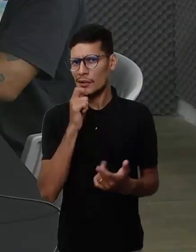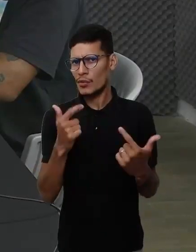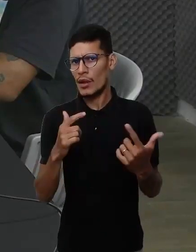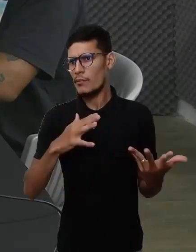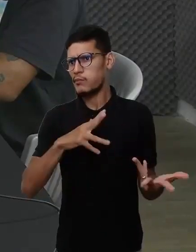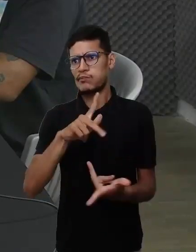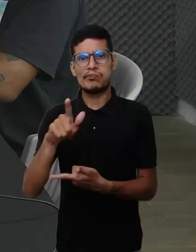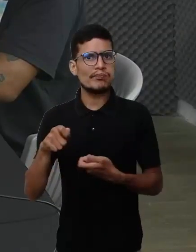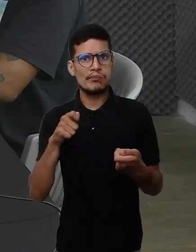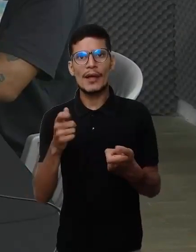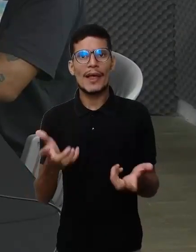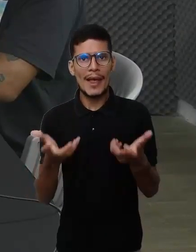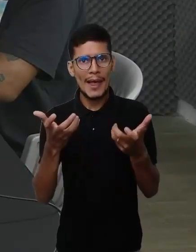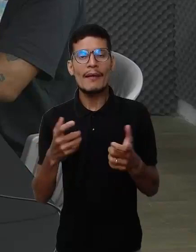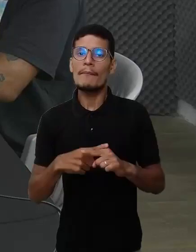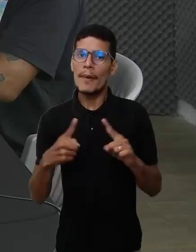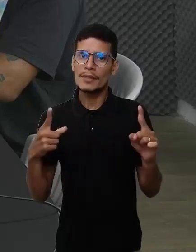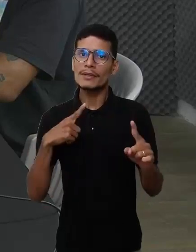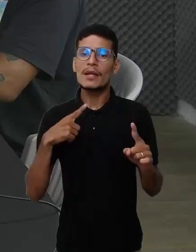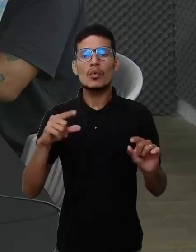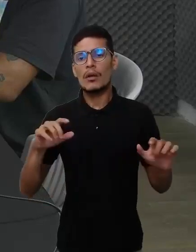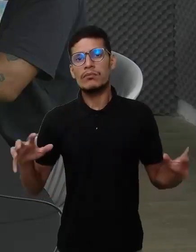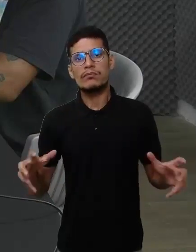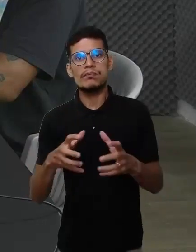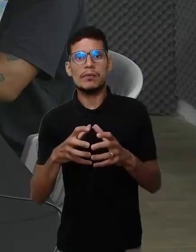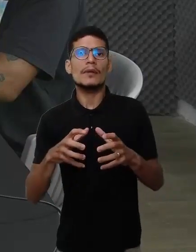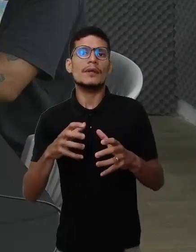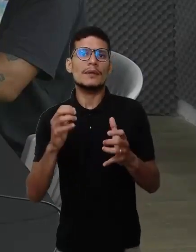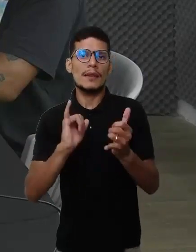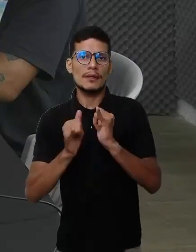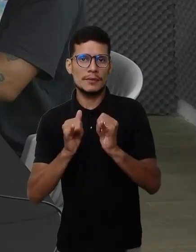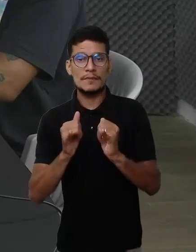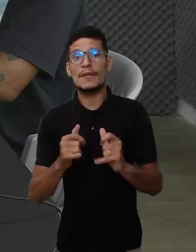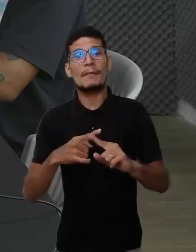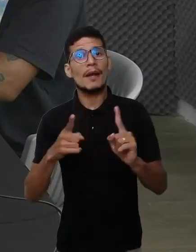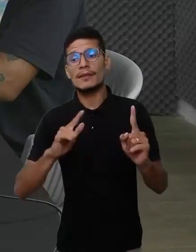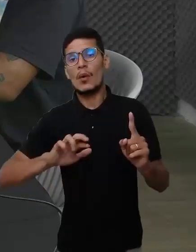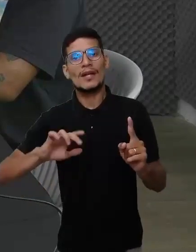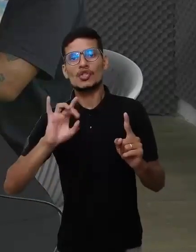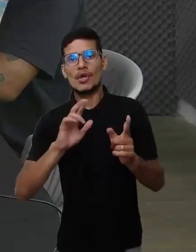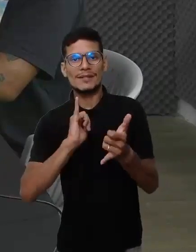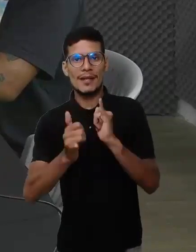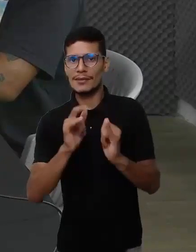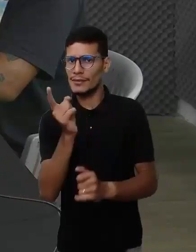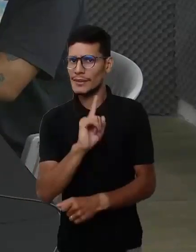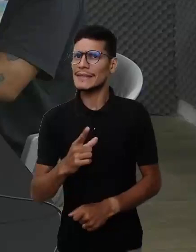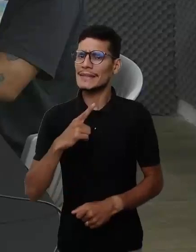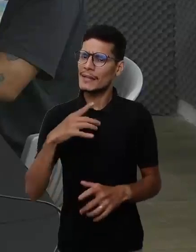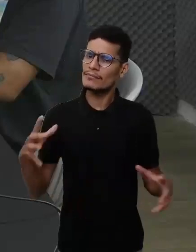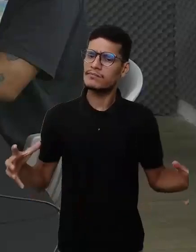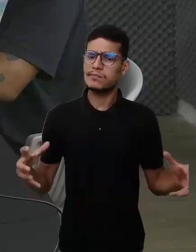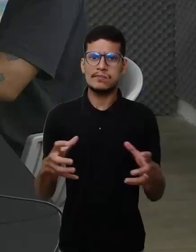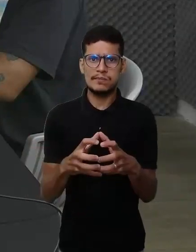universalização, que é o que a gente busca, mas você tem uma massificação da internet. Só que não é da internet. Você tem uma